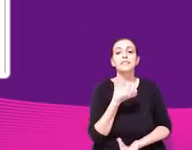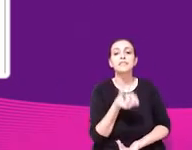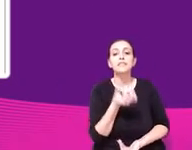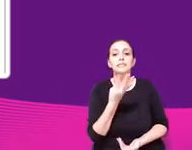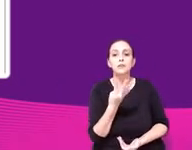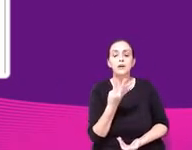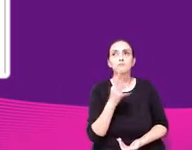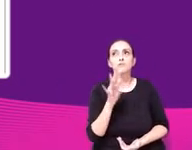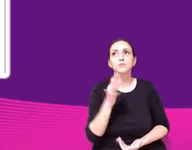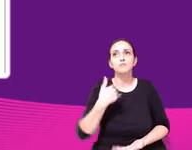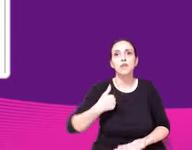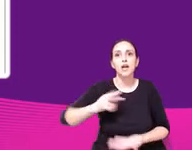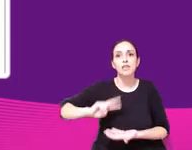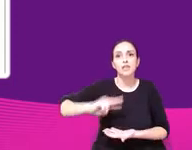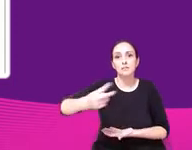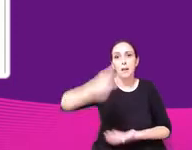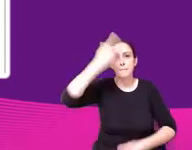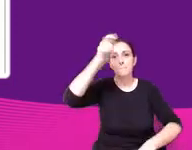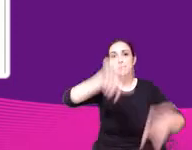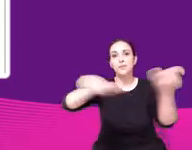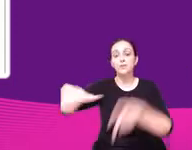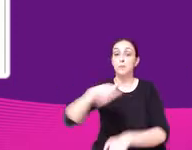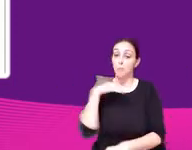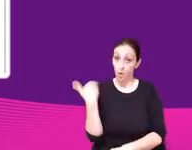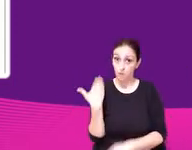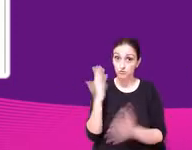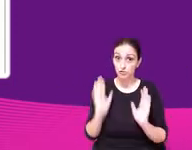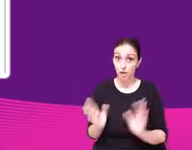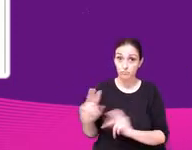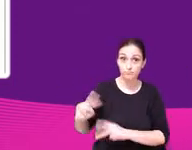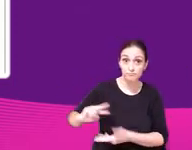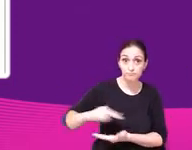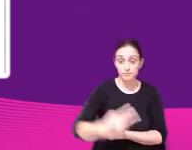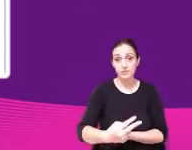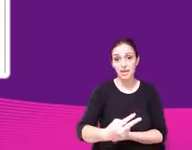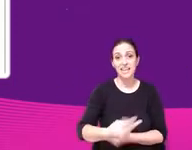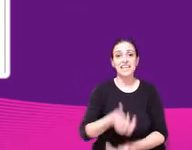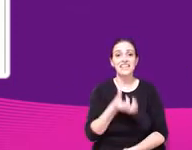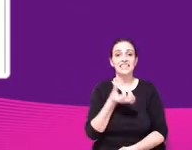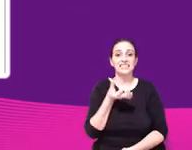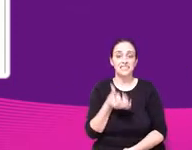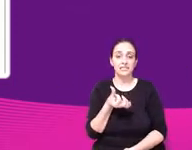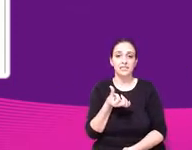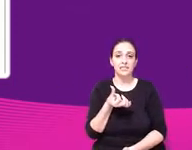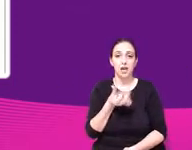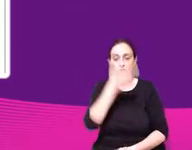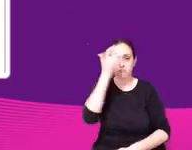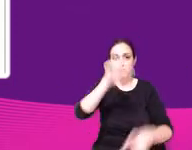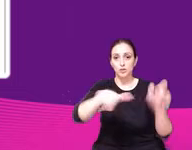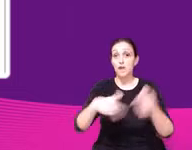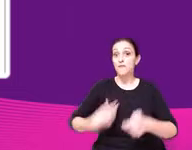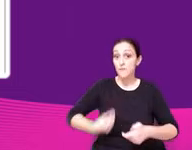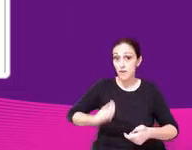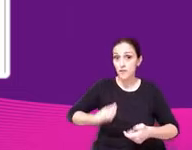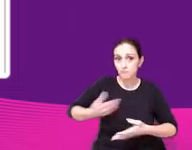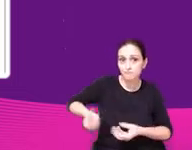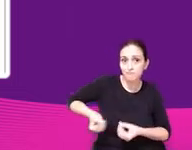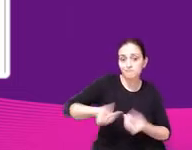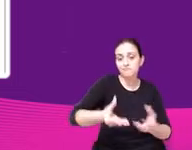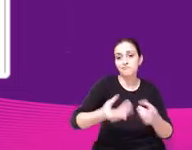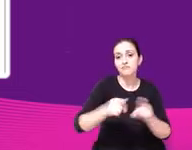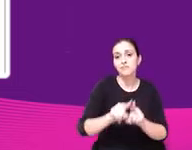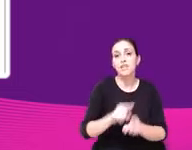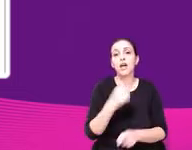do transplante com doador falecido e 6 do doador vivo. Hoje nós estamos fazendo 43% dos